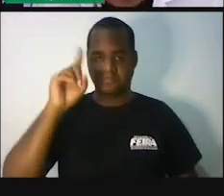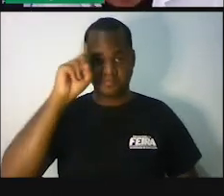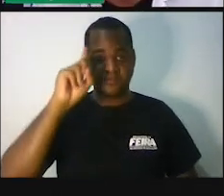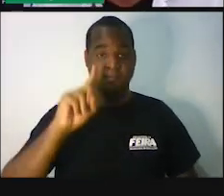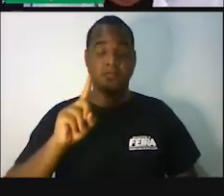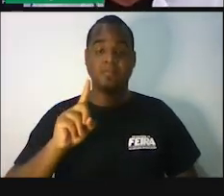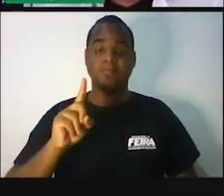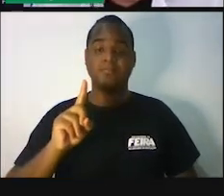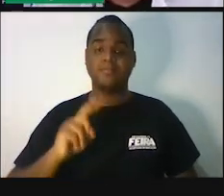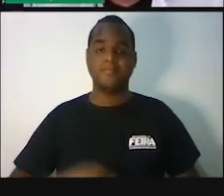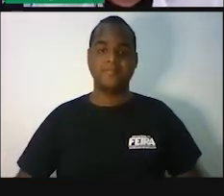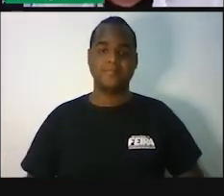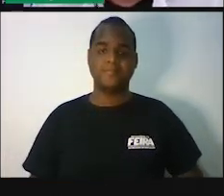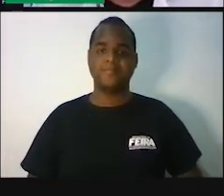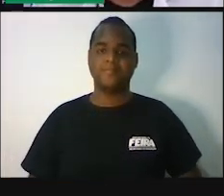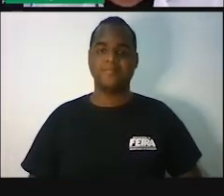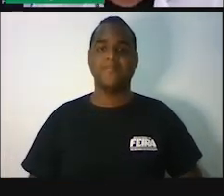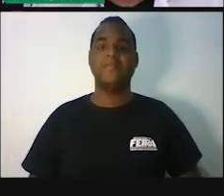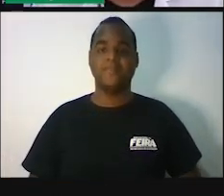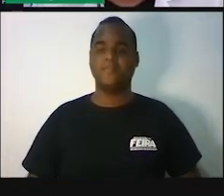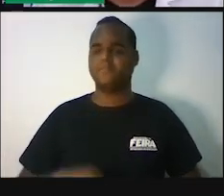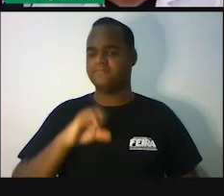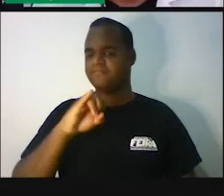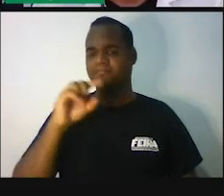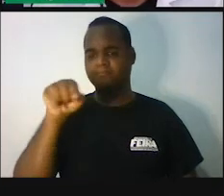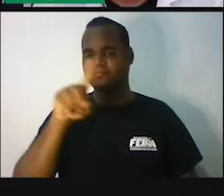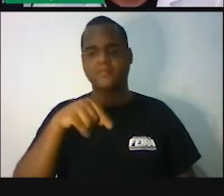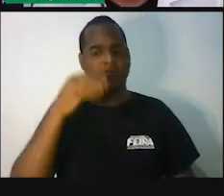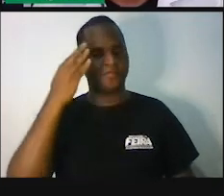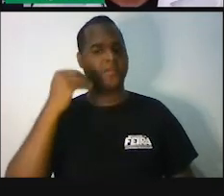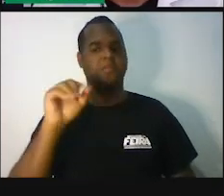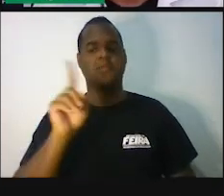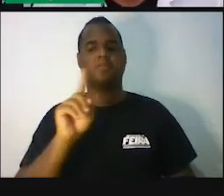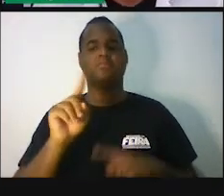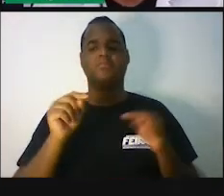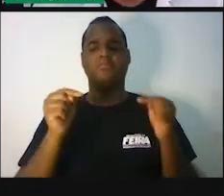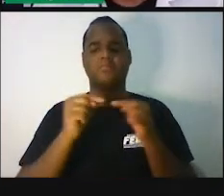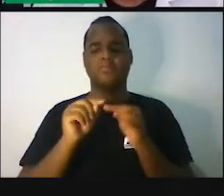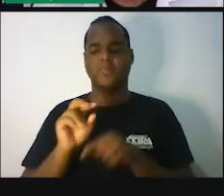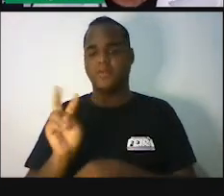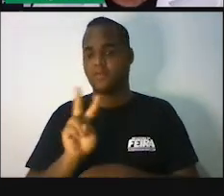Certo? Se a gente não sabe, é um valor